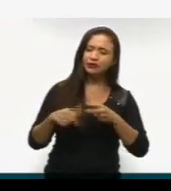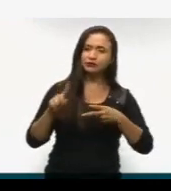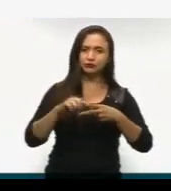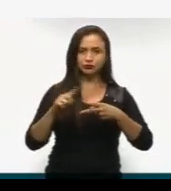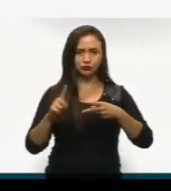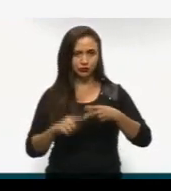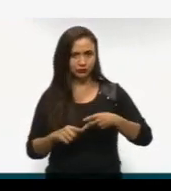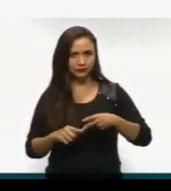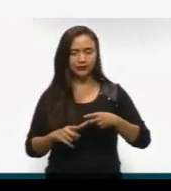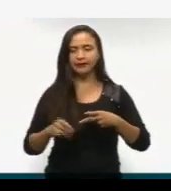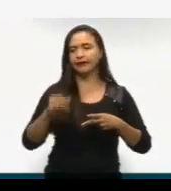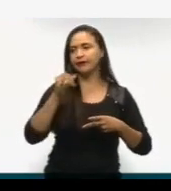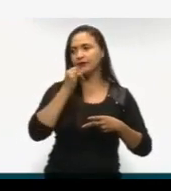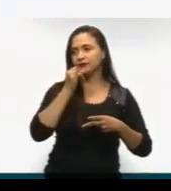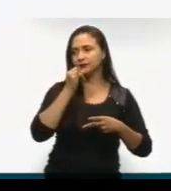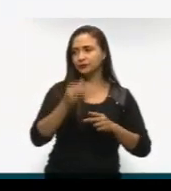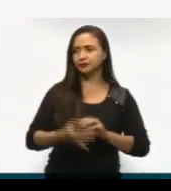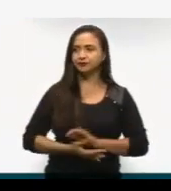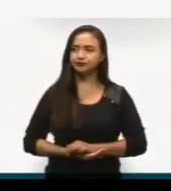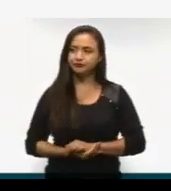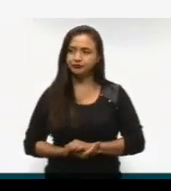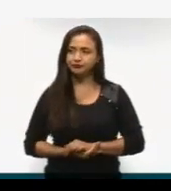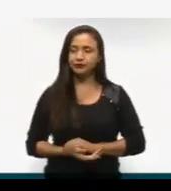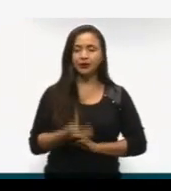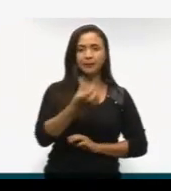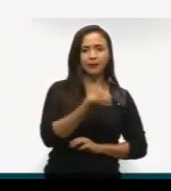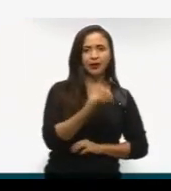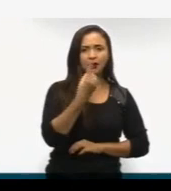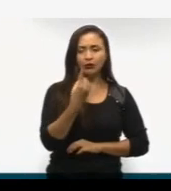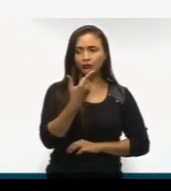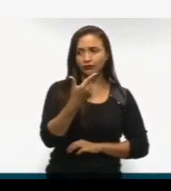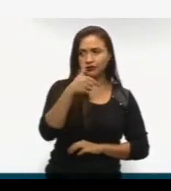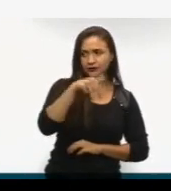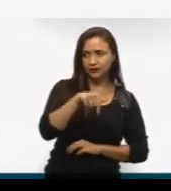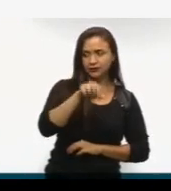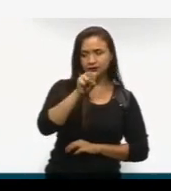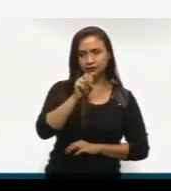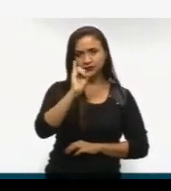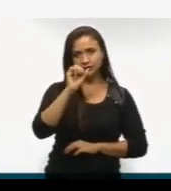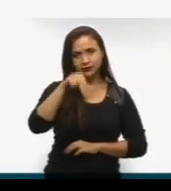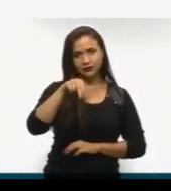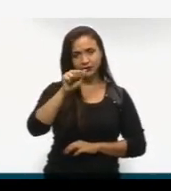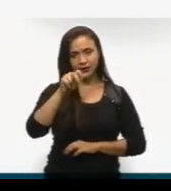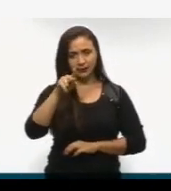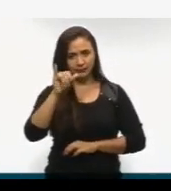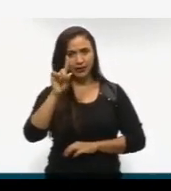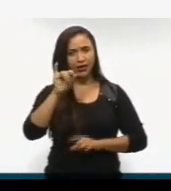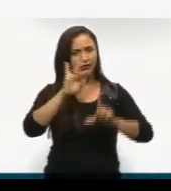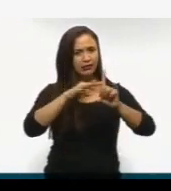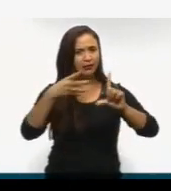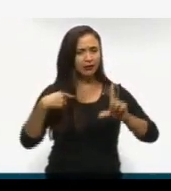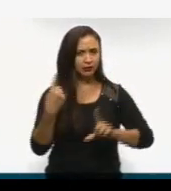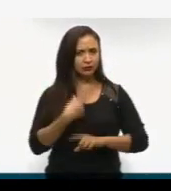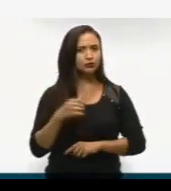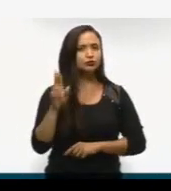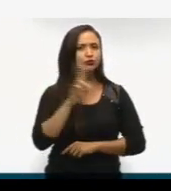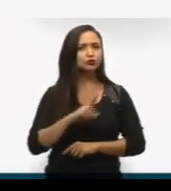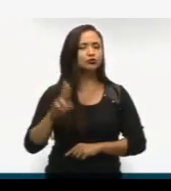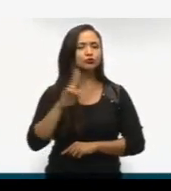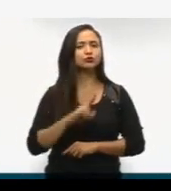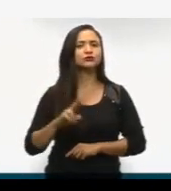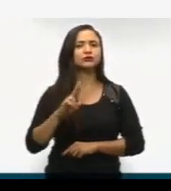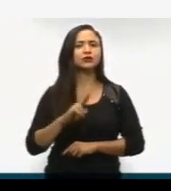duas. Então, por exemplo, o item 6127 da SINAP, que é uma das tabelas que a gente vai utilizar